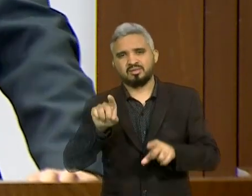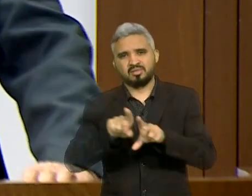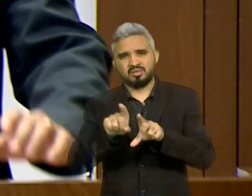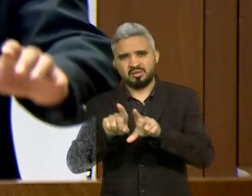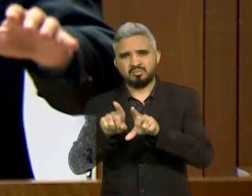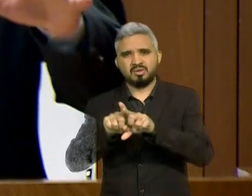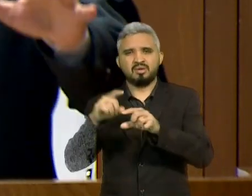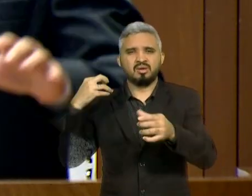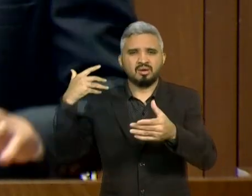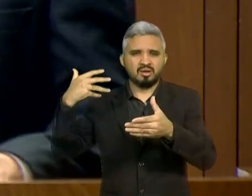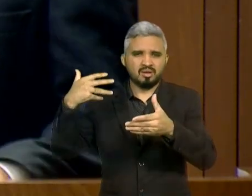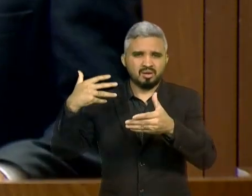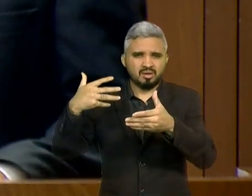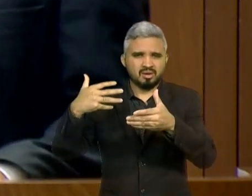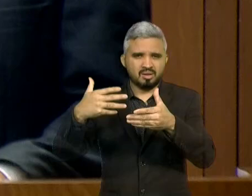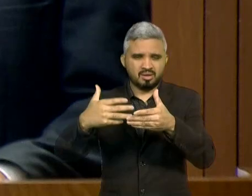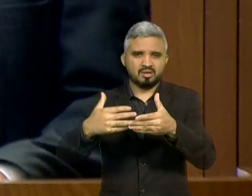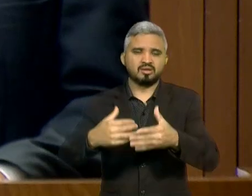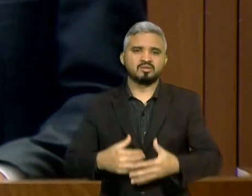isso impactou de maneira